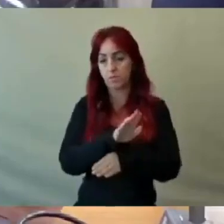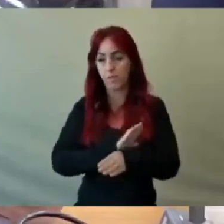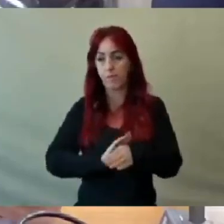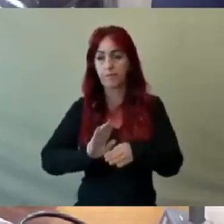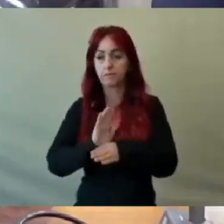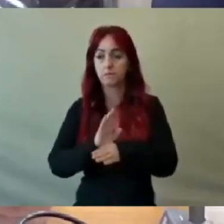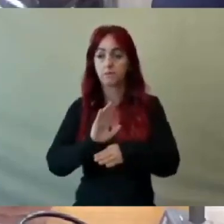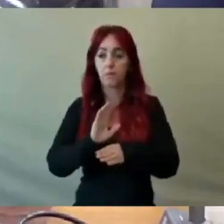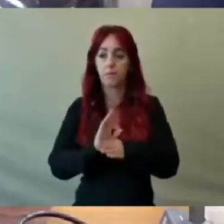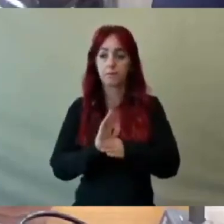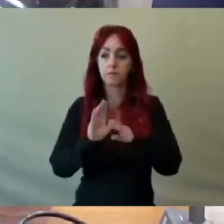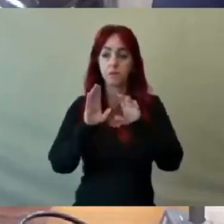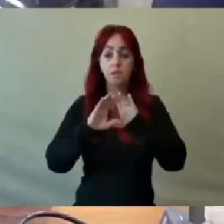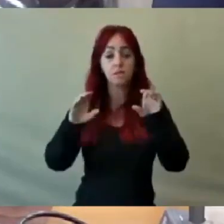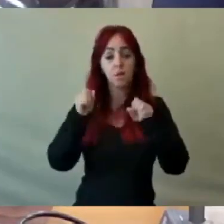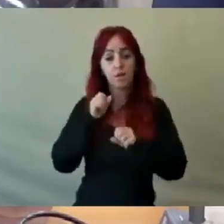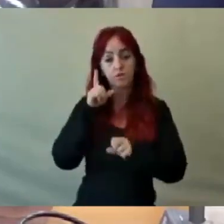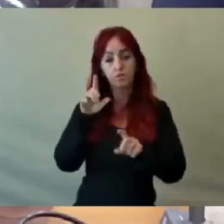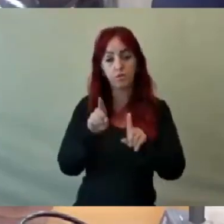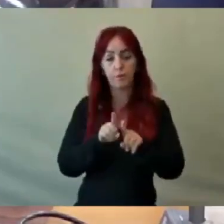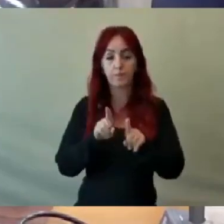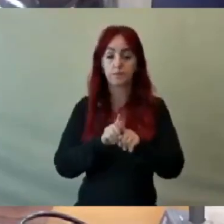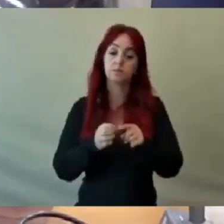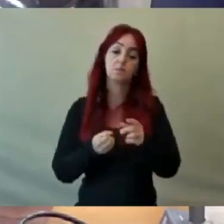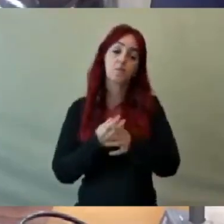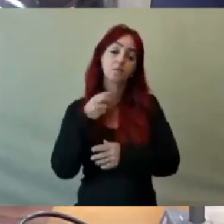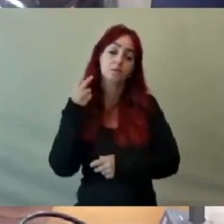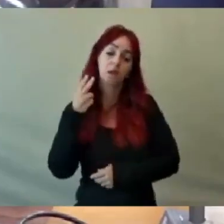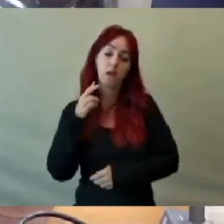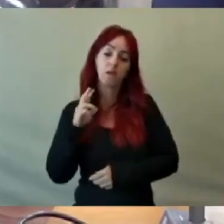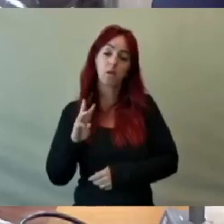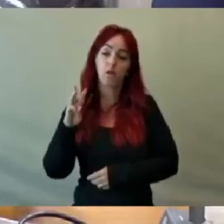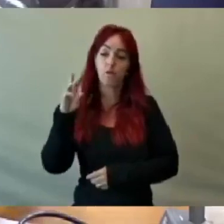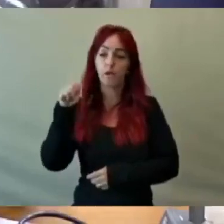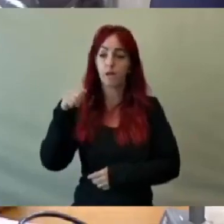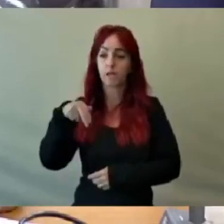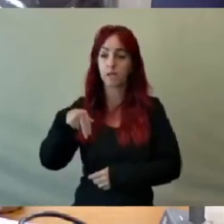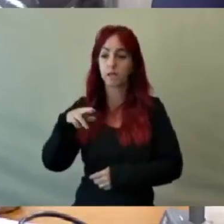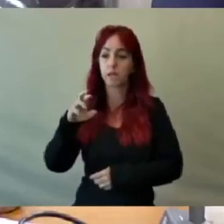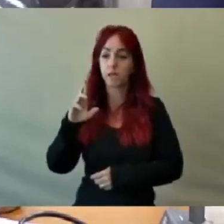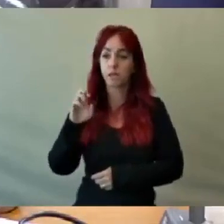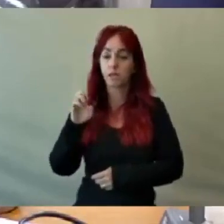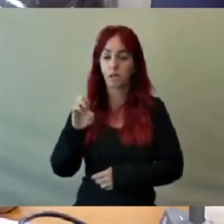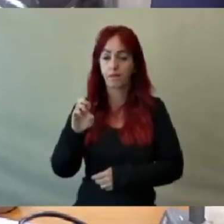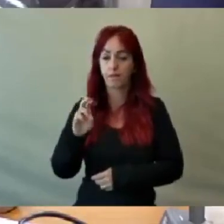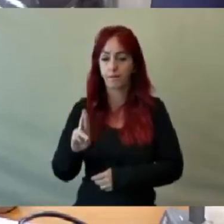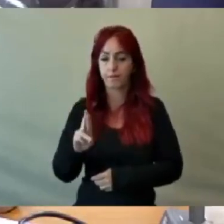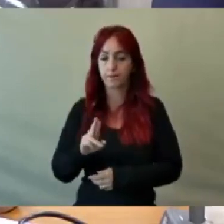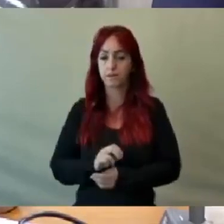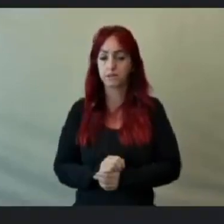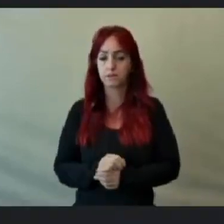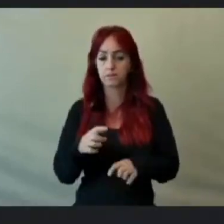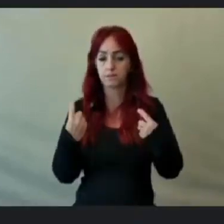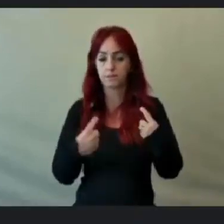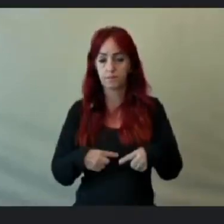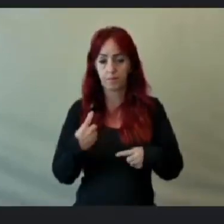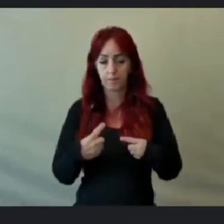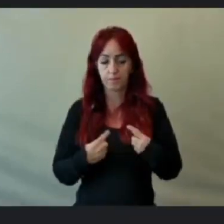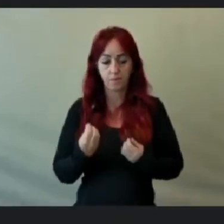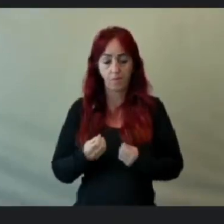Autoria, vereador Wagner Ferreira. Em discussão, em votação. Como vota, vereador doutor Bruno?